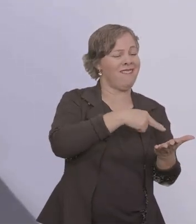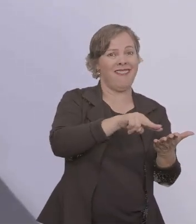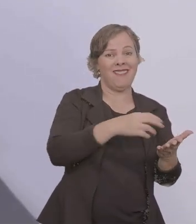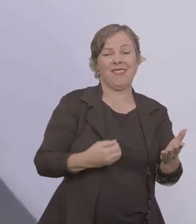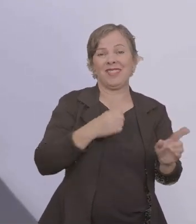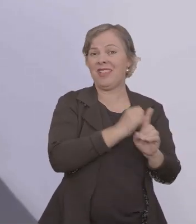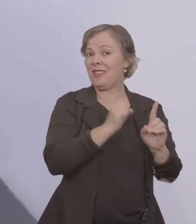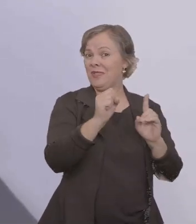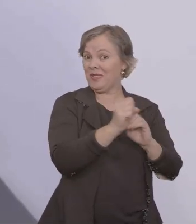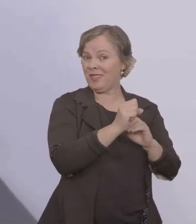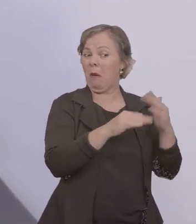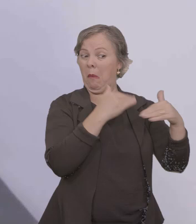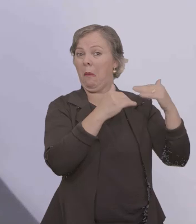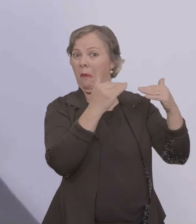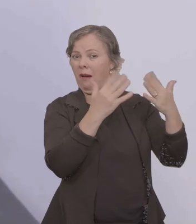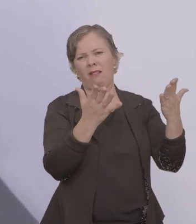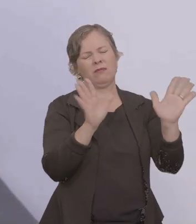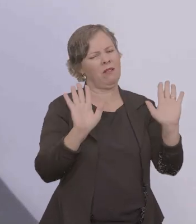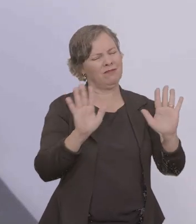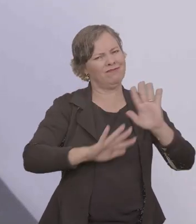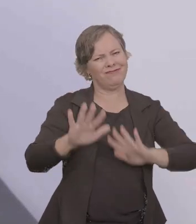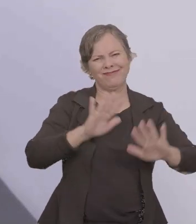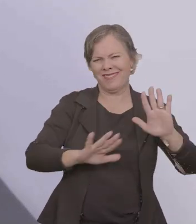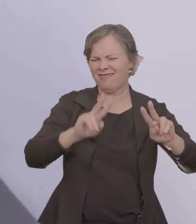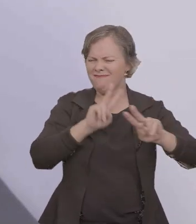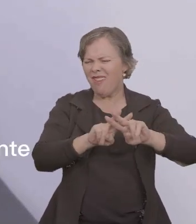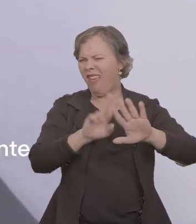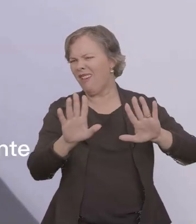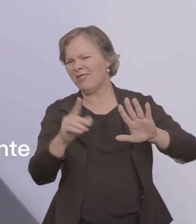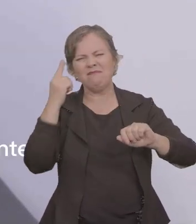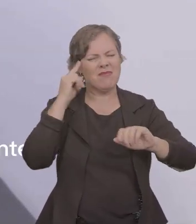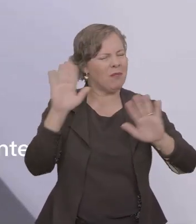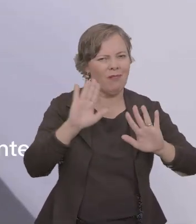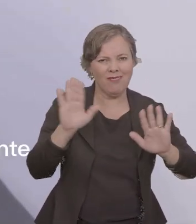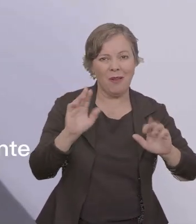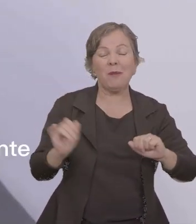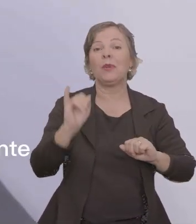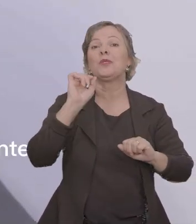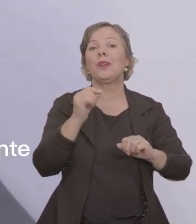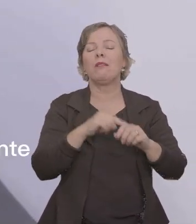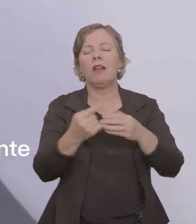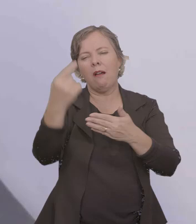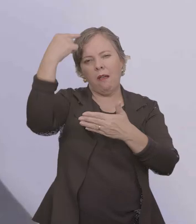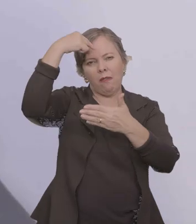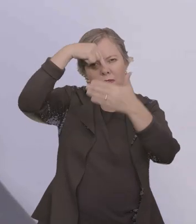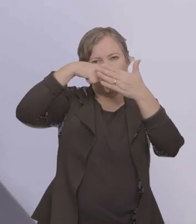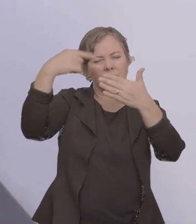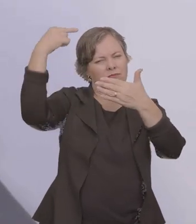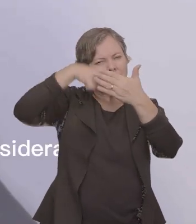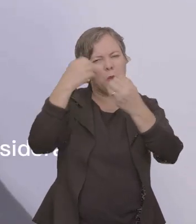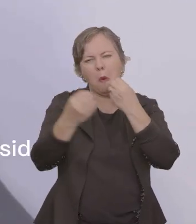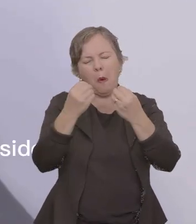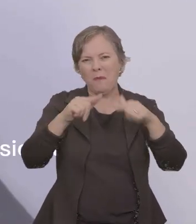social totalmente ativa. Sim. Então, não se prender aos estereótipos, né? Porque o que importa mesmo está dentro da nossa mente, da nossa forma